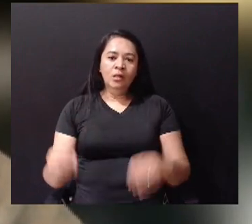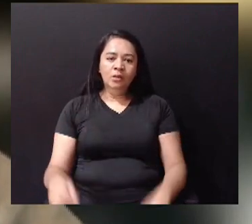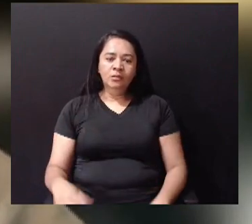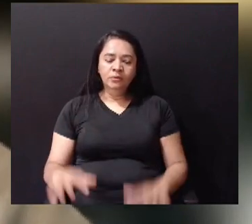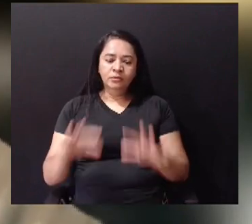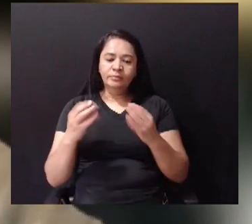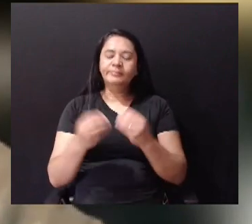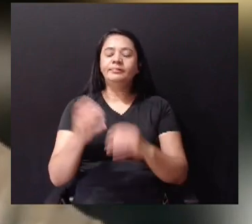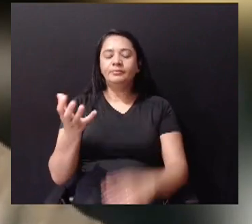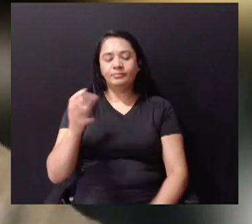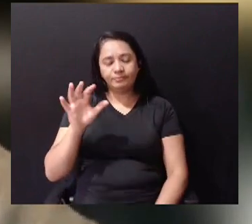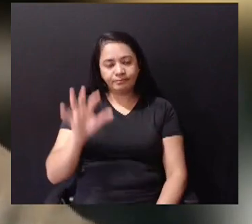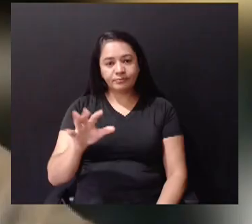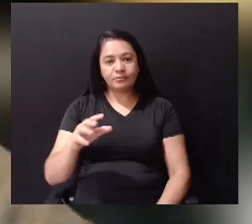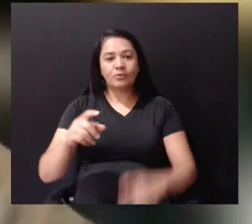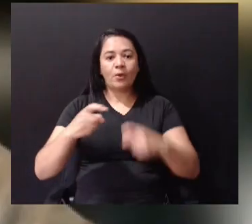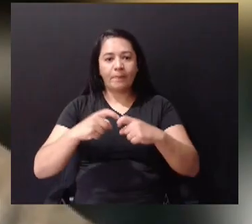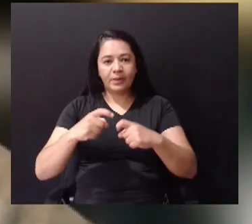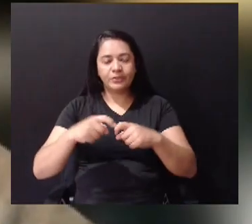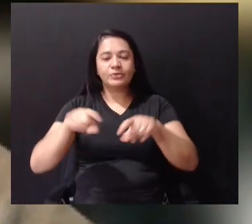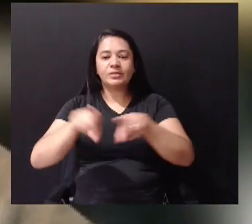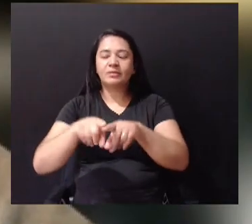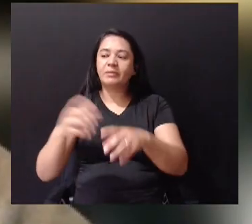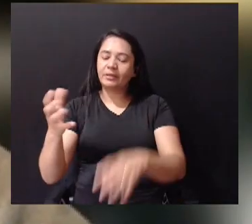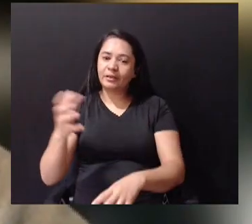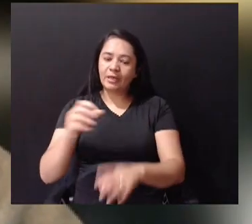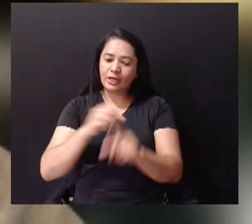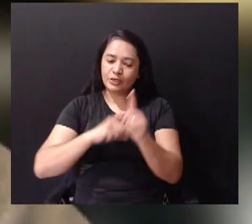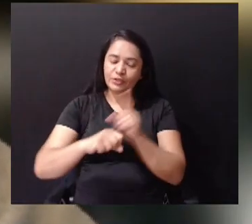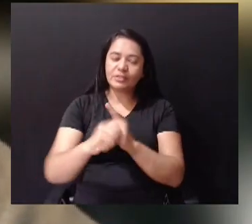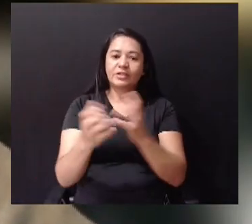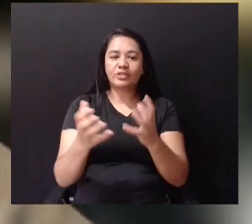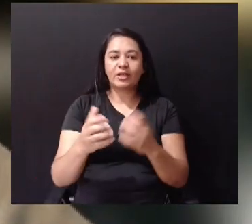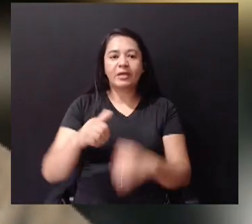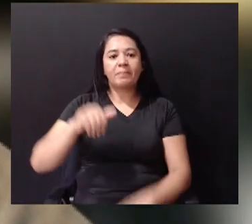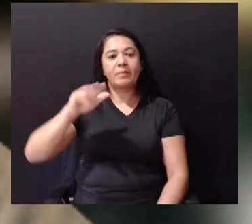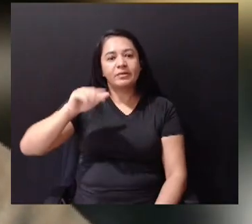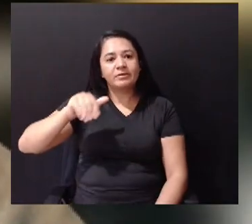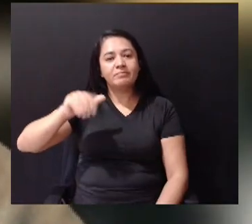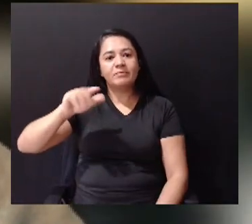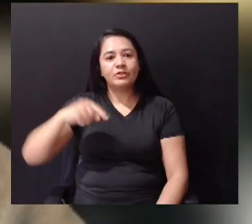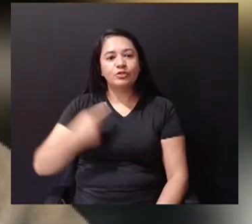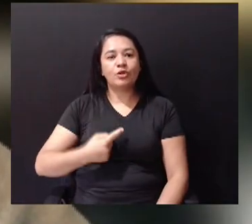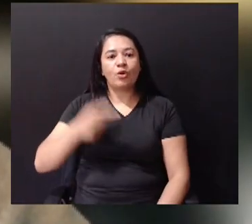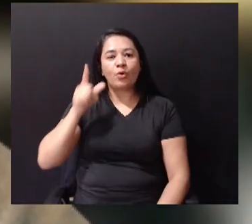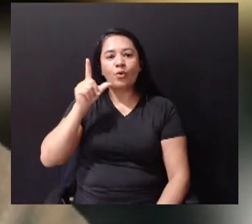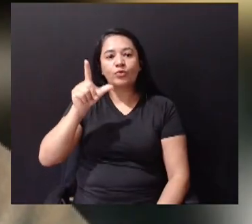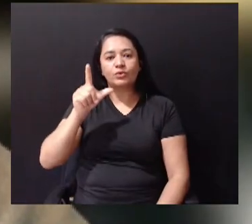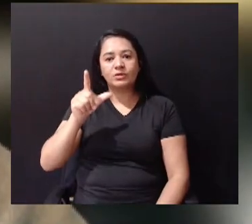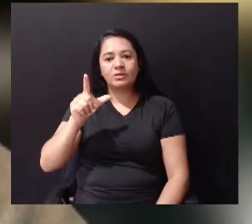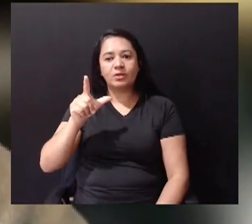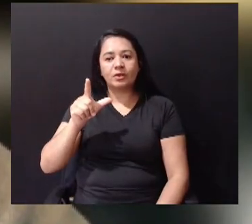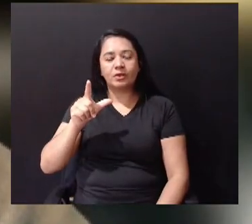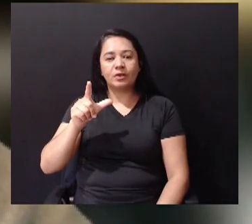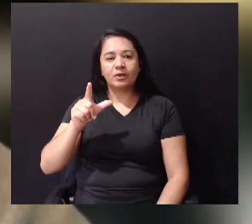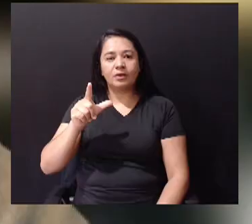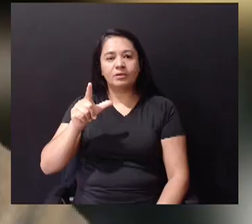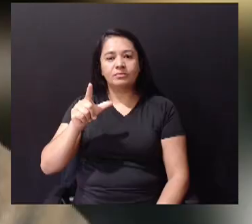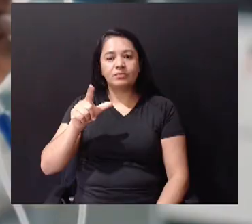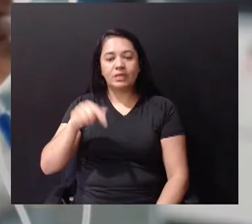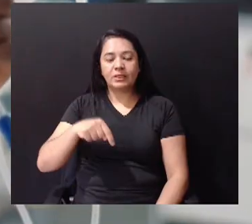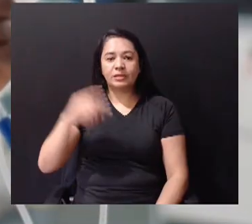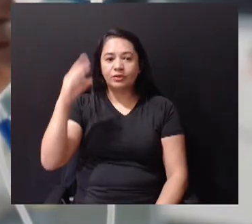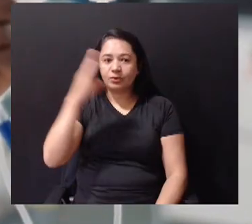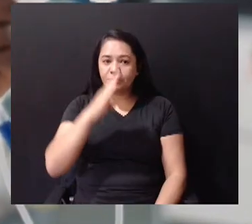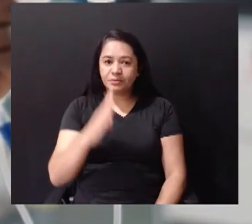quer isso, nós todos, a sociedade quer que cada vez mais a gente possa alcançar aqui no Brasil